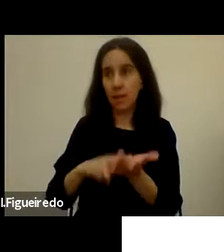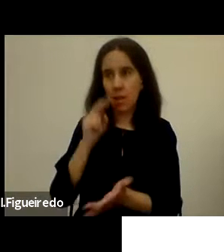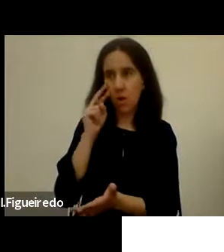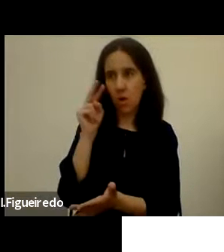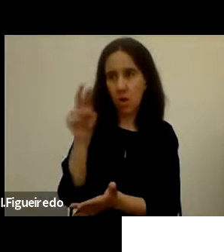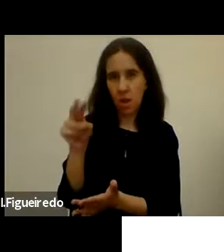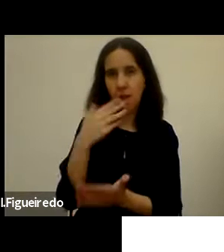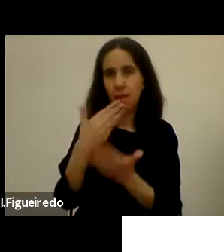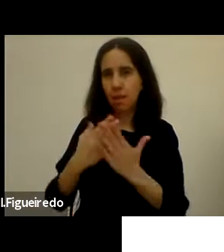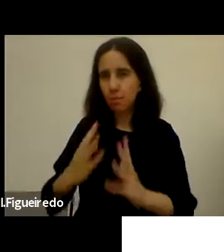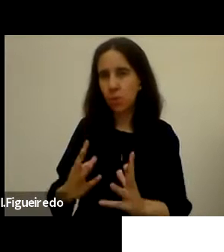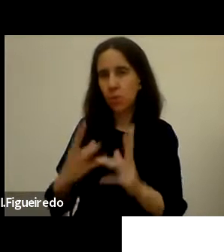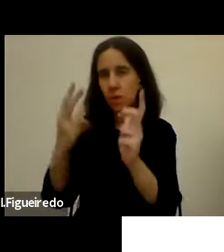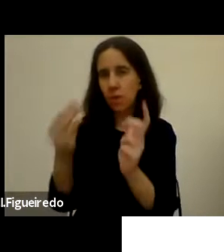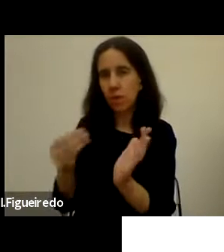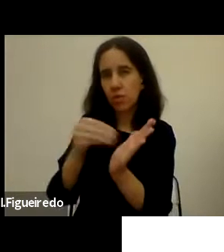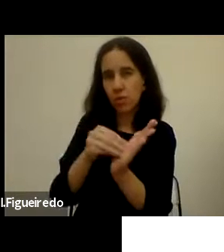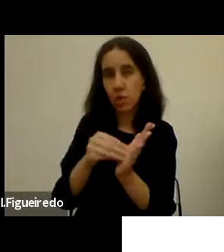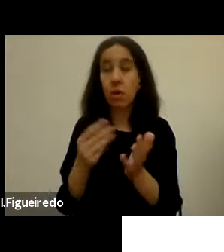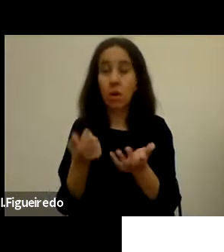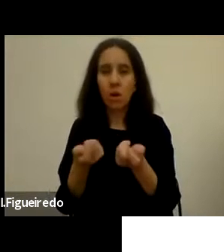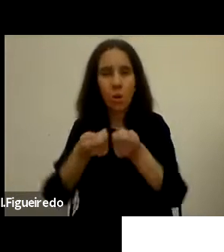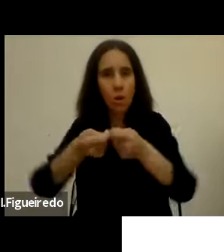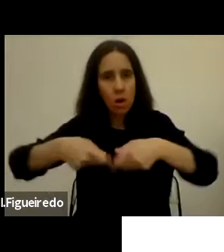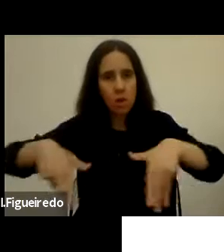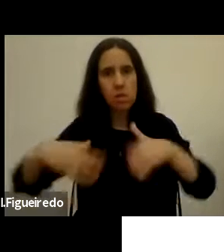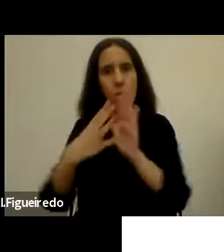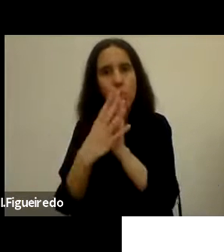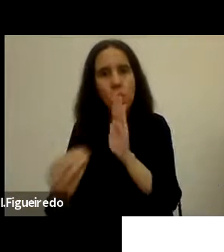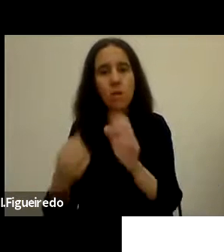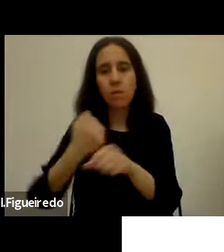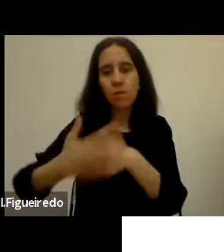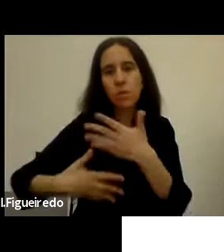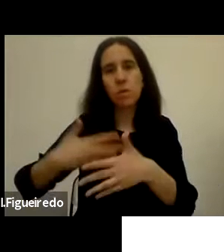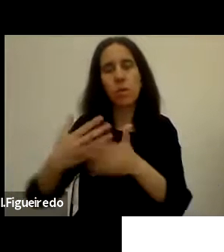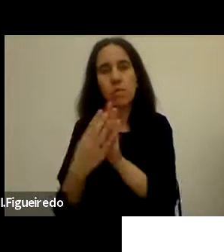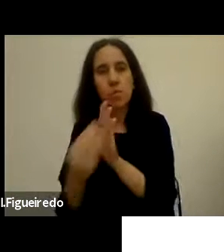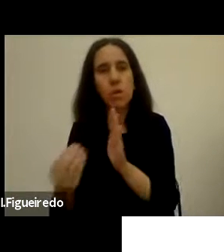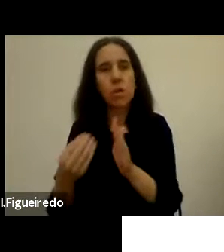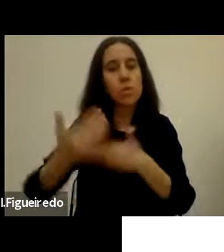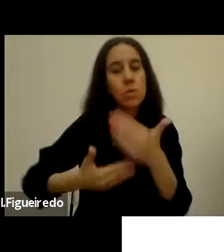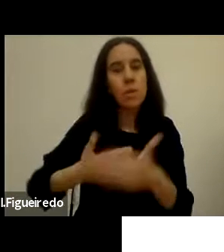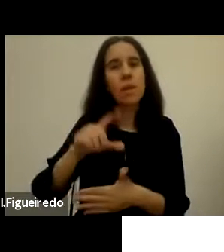introduzir melhorias, quer no modelo de organização, quer nos modelos de funcionamento, quer nos processos, mas